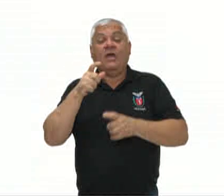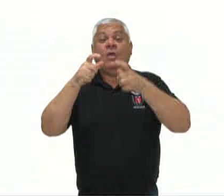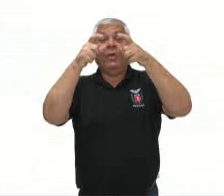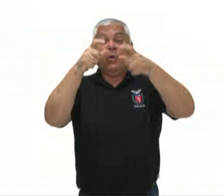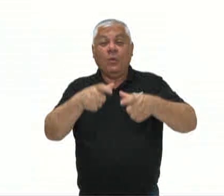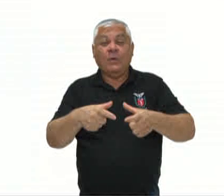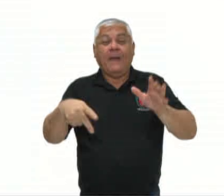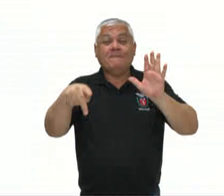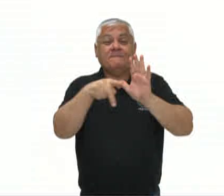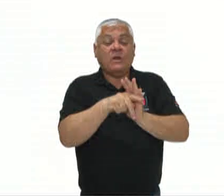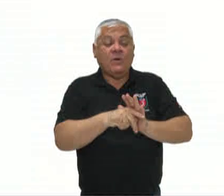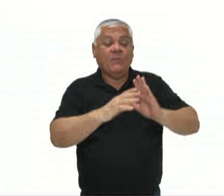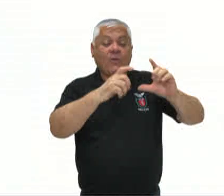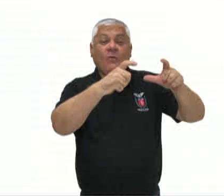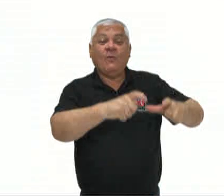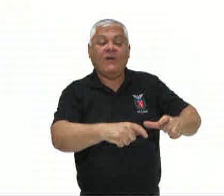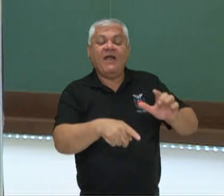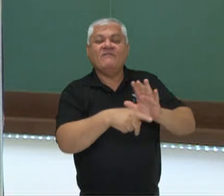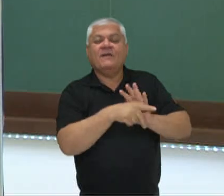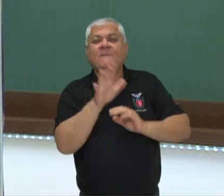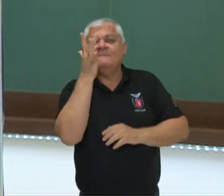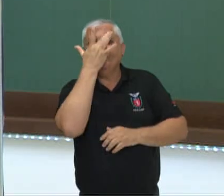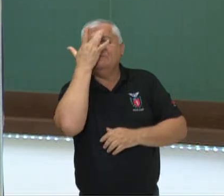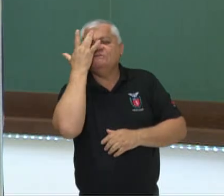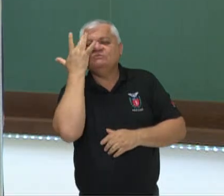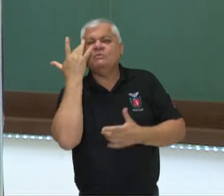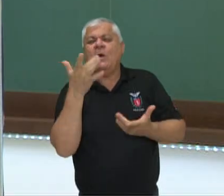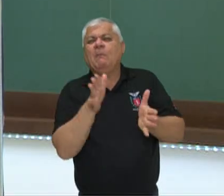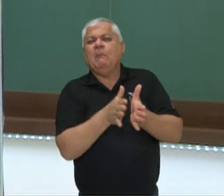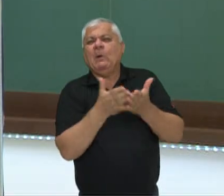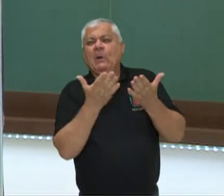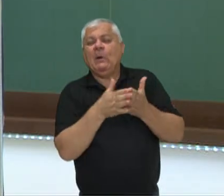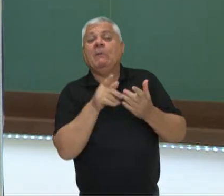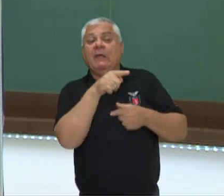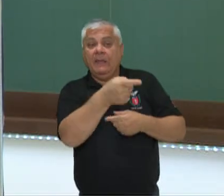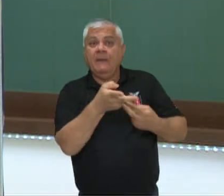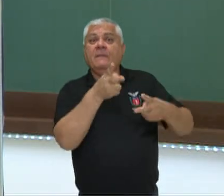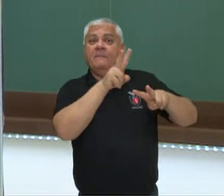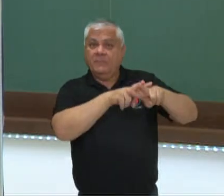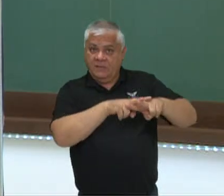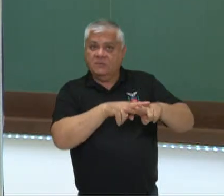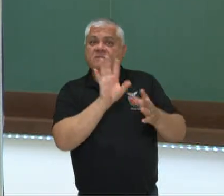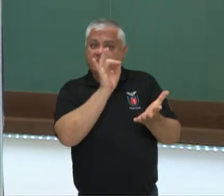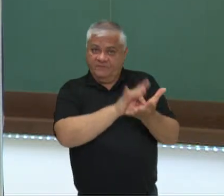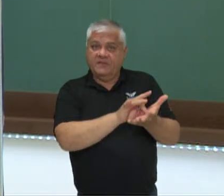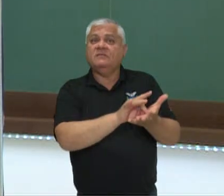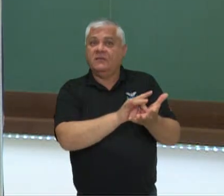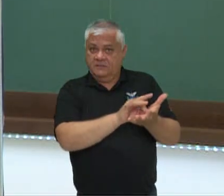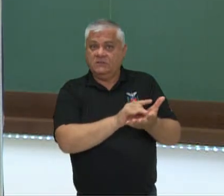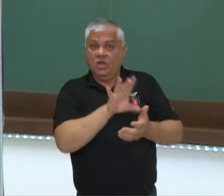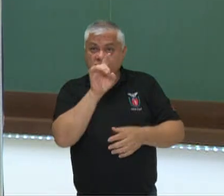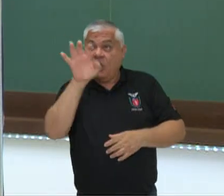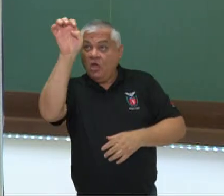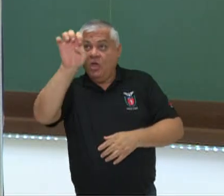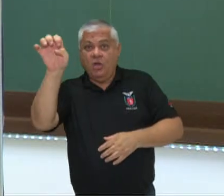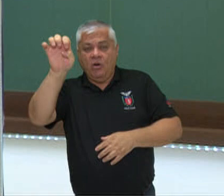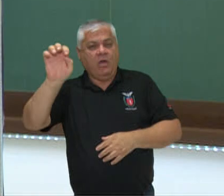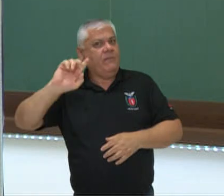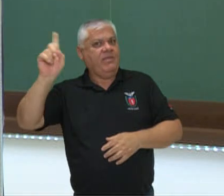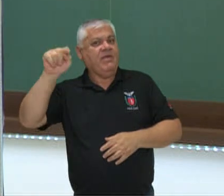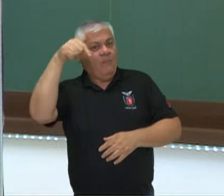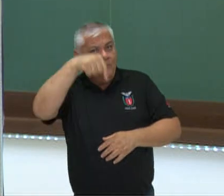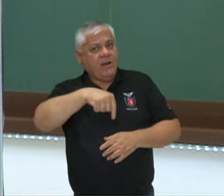dos flagelados. Sim, havia um campo de concentração, isso não foi exclusividade da Europa, né? É claro que